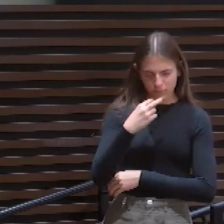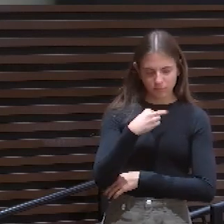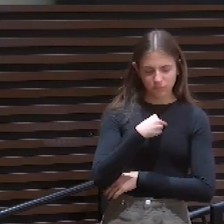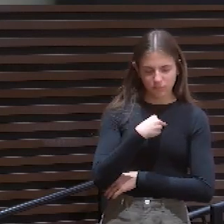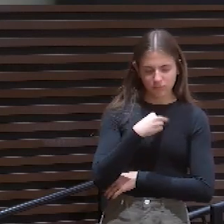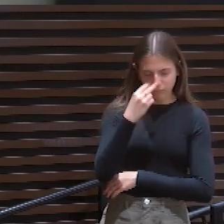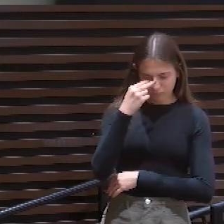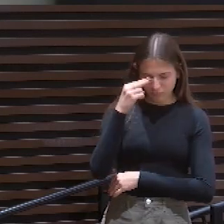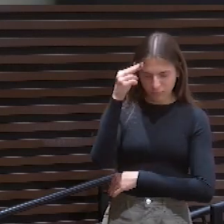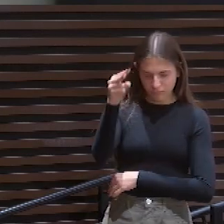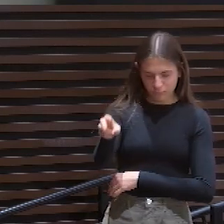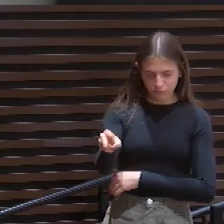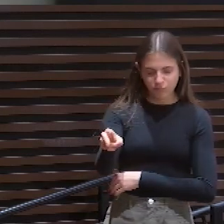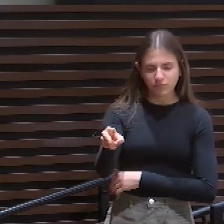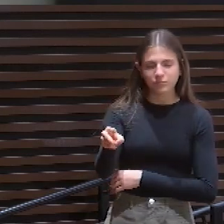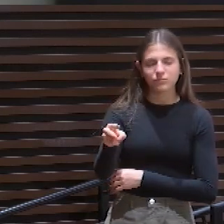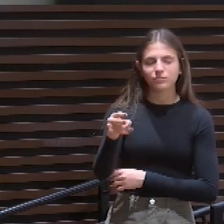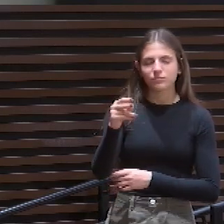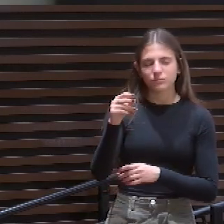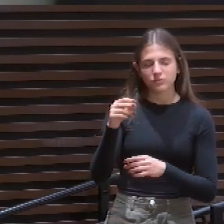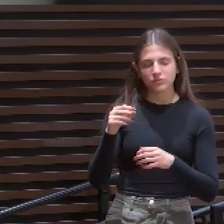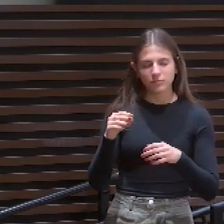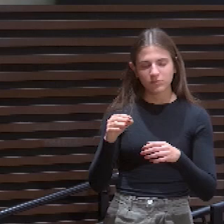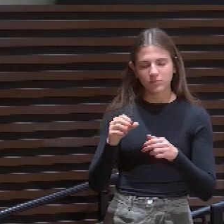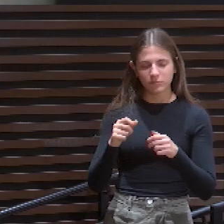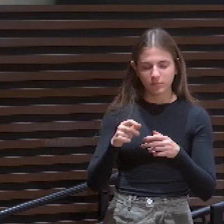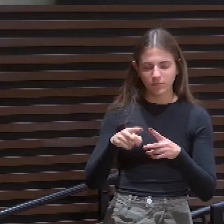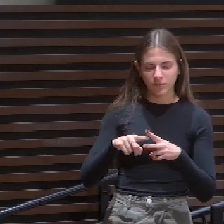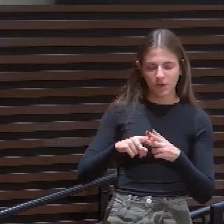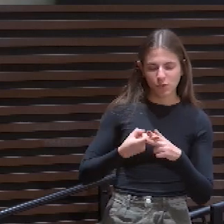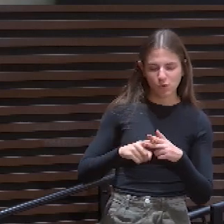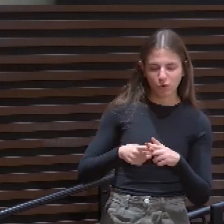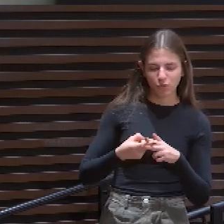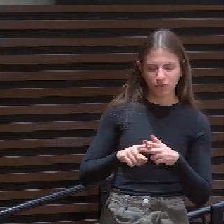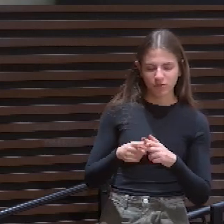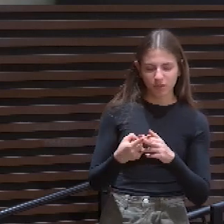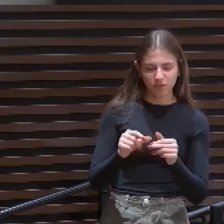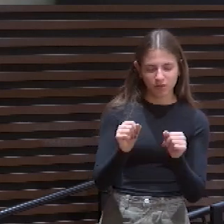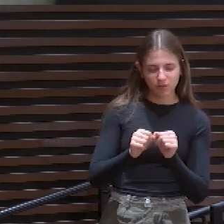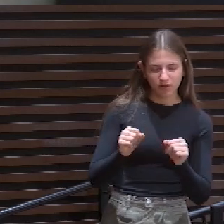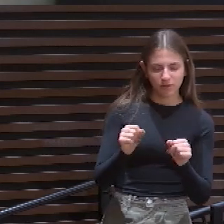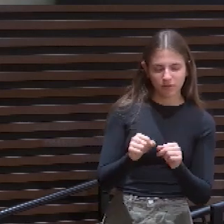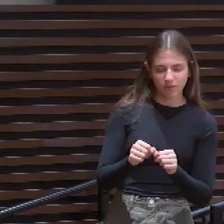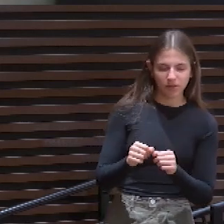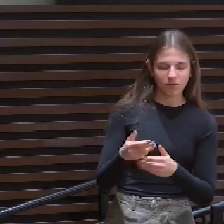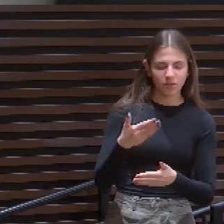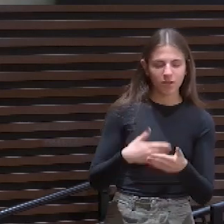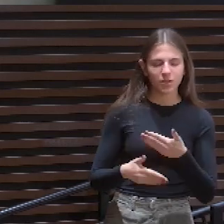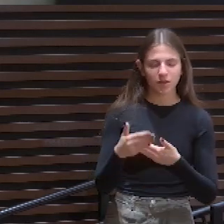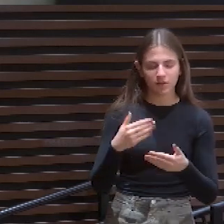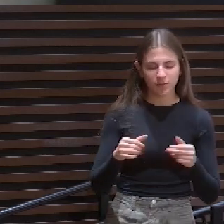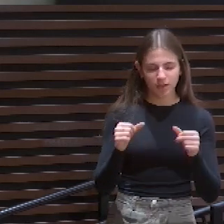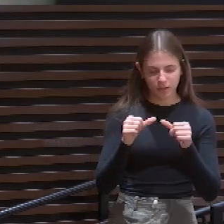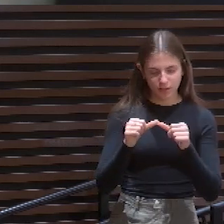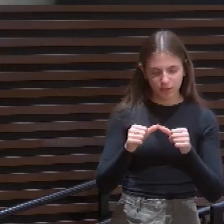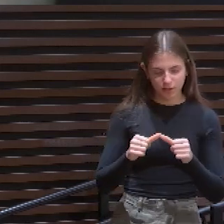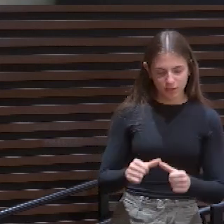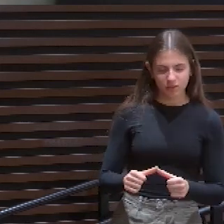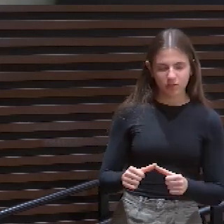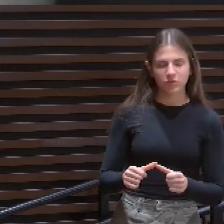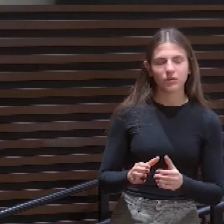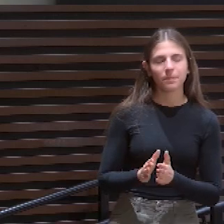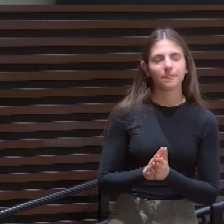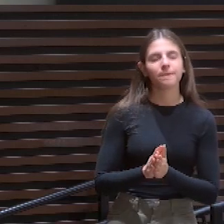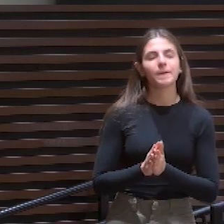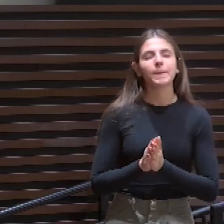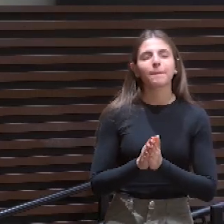Senhor. Que concertos possam ser realizados a partir dessa manhã, Senhor. Que vidas